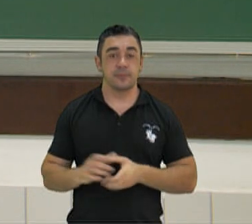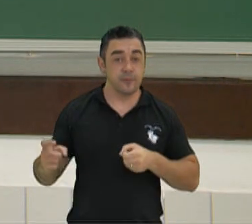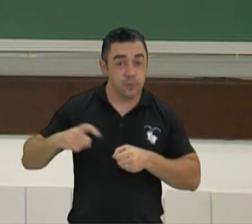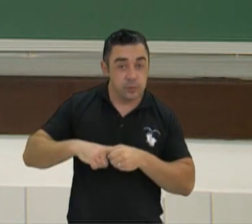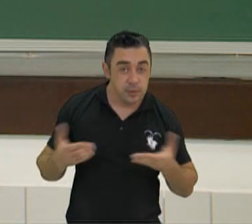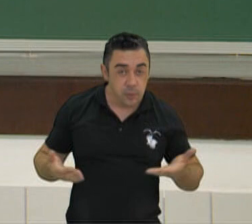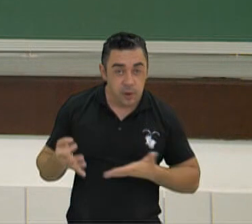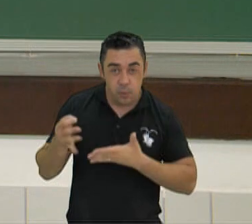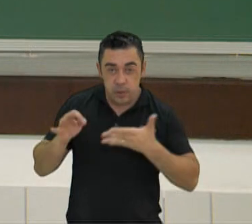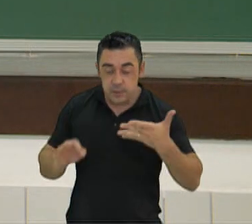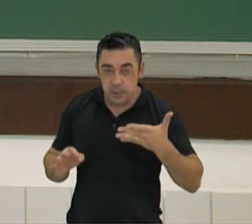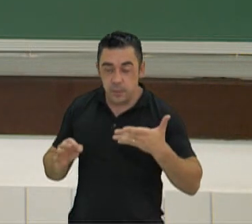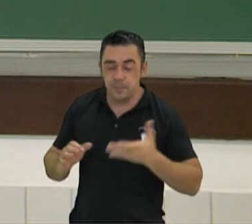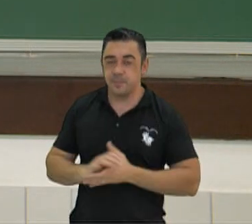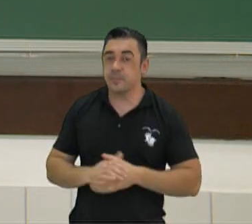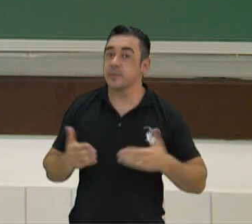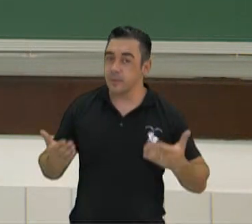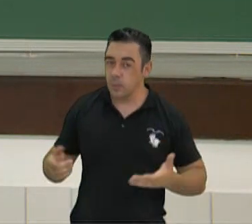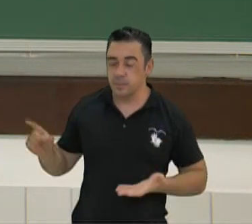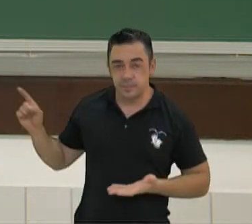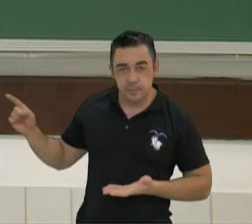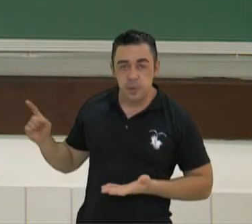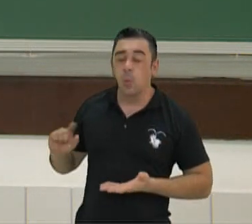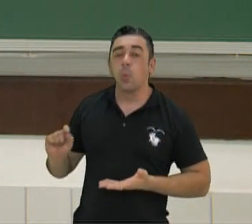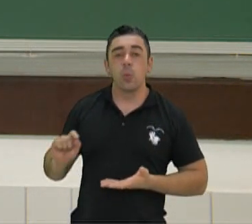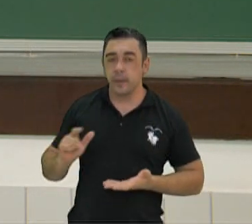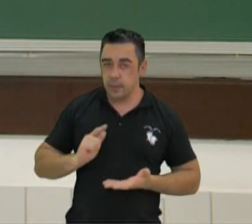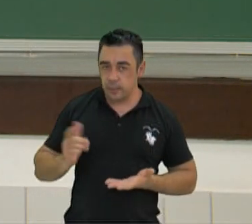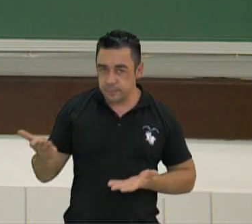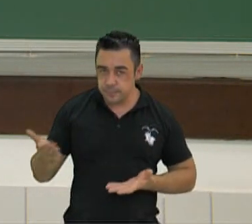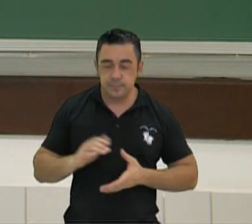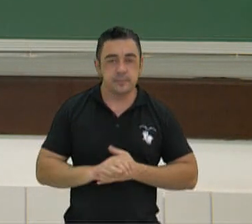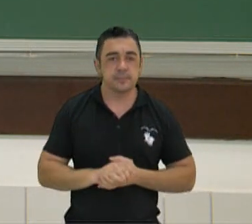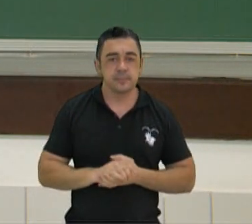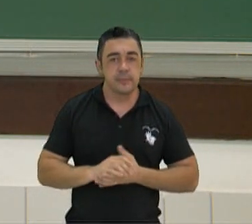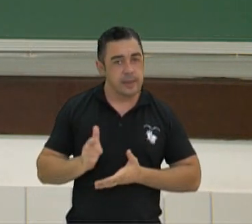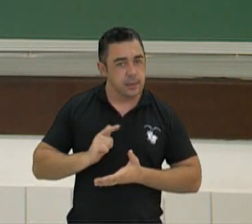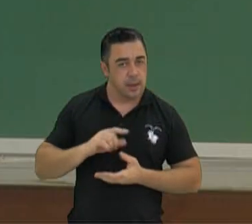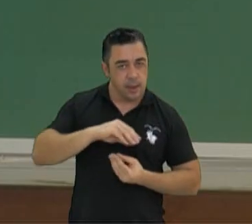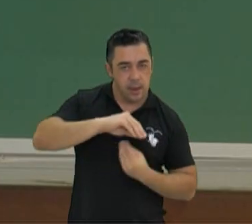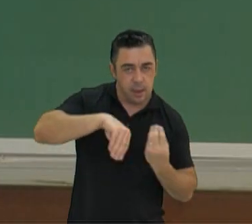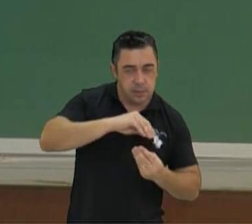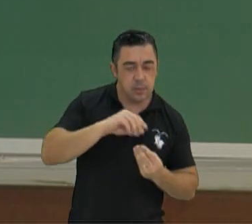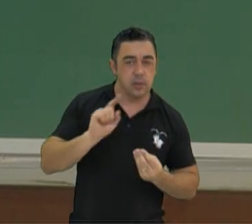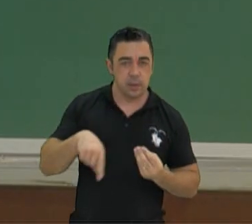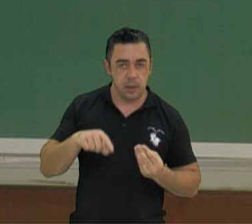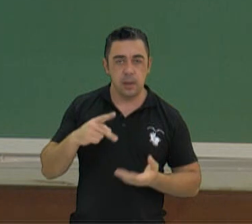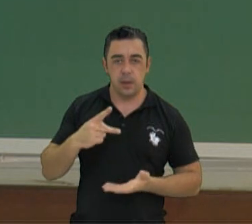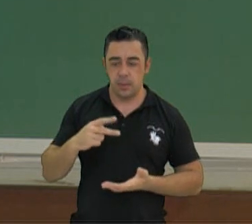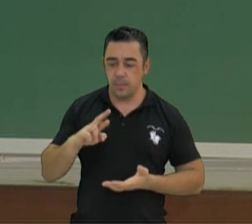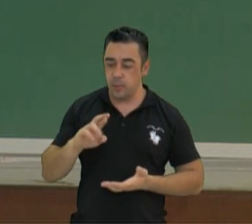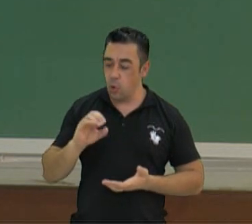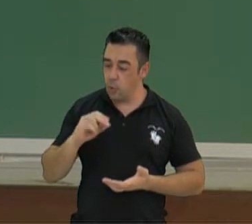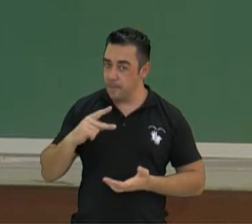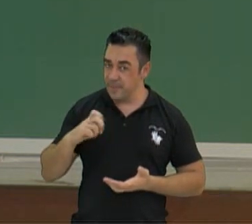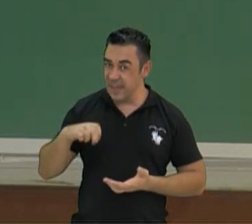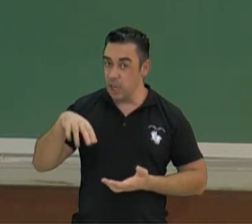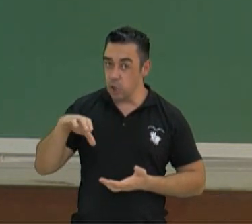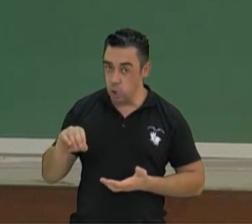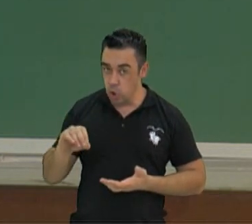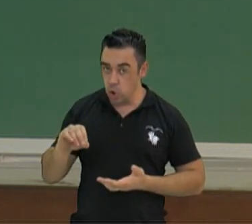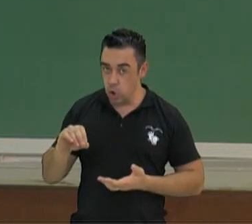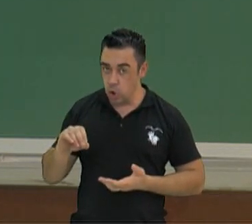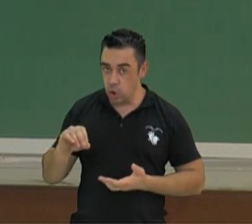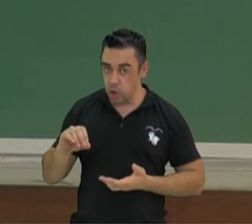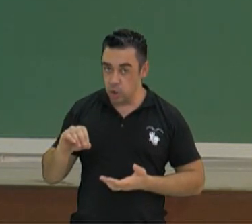Voltamos para a correção. Então, o que nós temos aqui? Ó? Nós temos a reação de propeno,